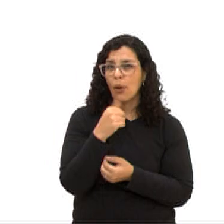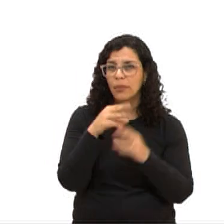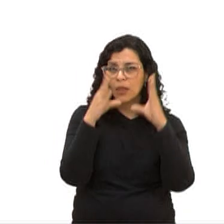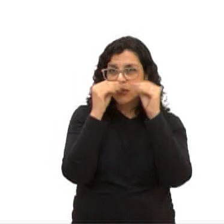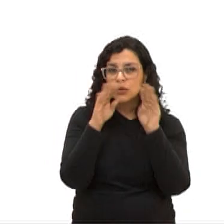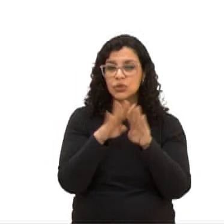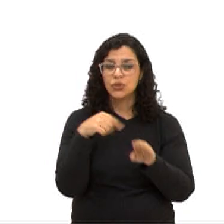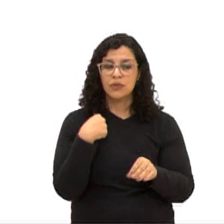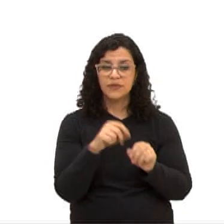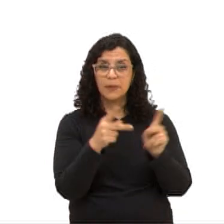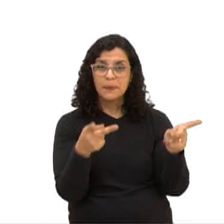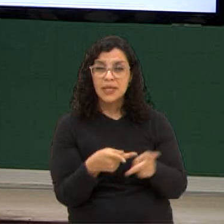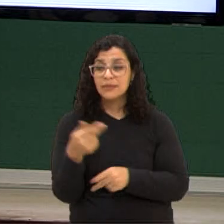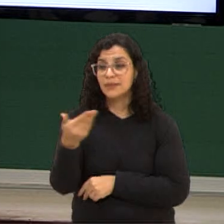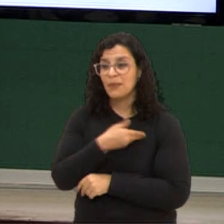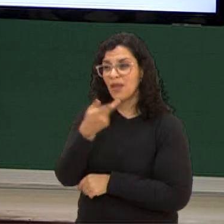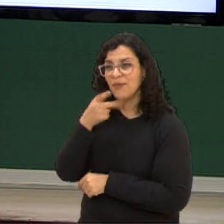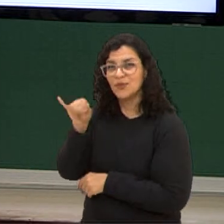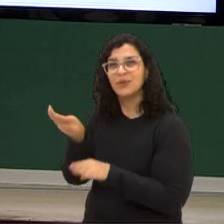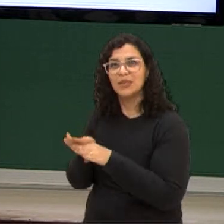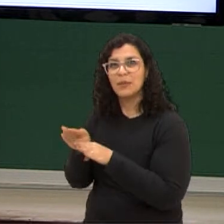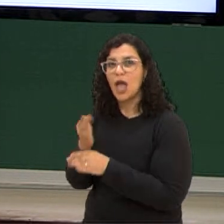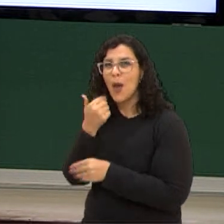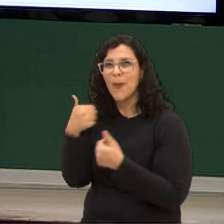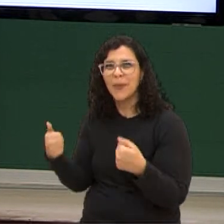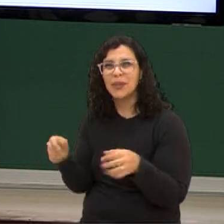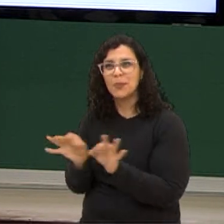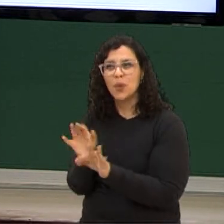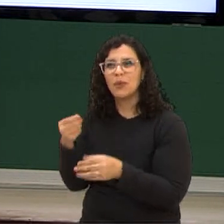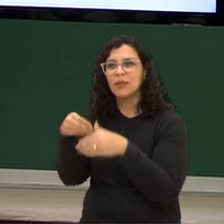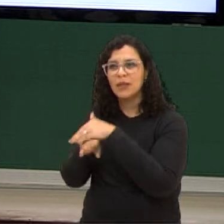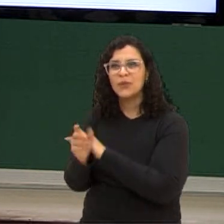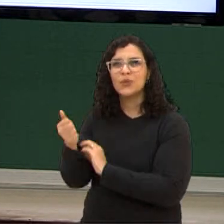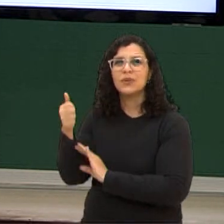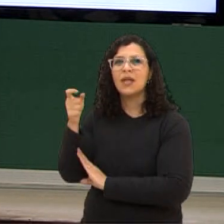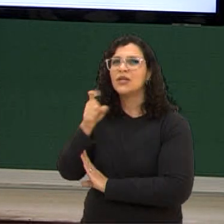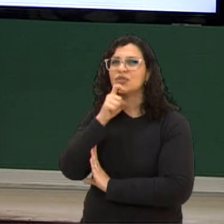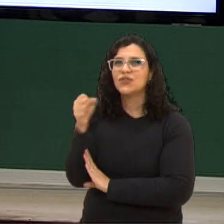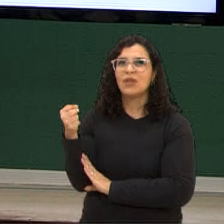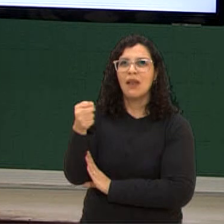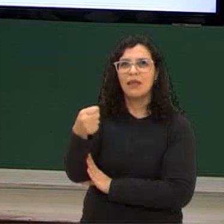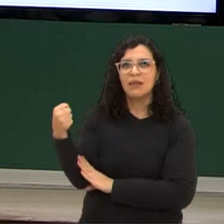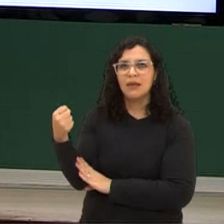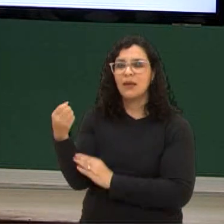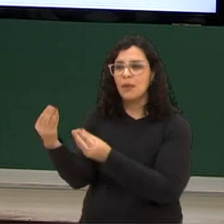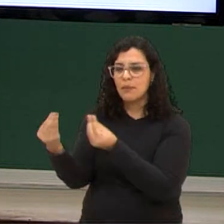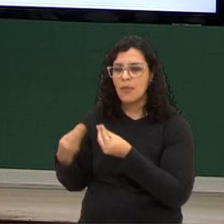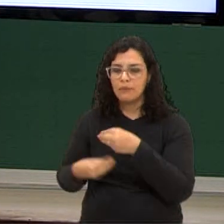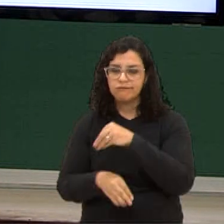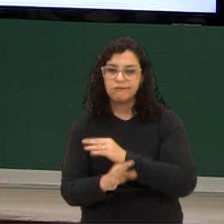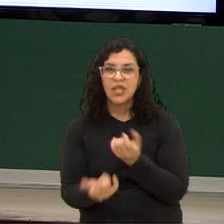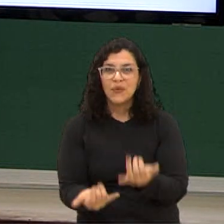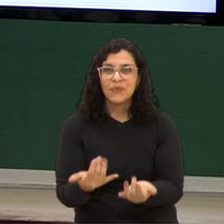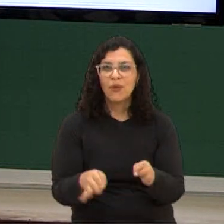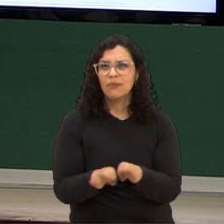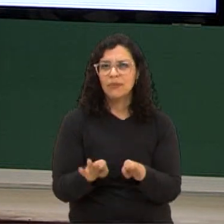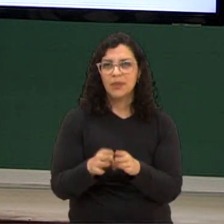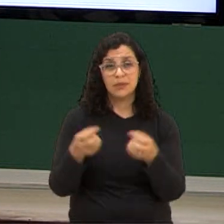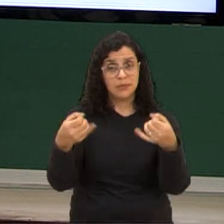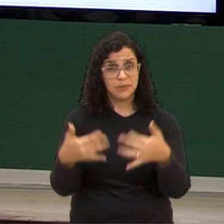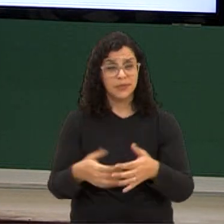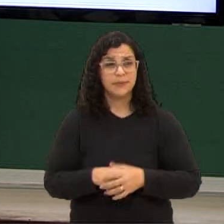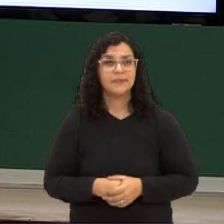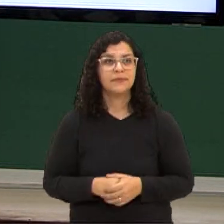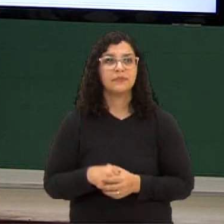janta, a amiga deixou o recado para outra amiga ali de como que é para ela fazer com o almoço, né? E pueden se dirigir a